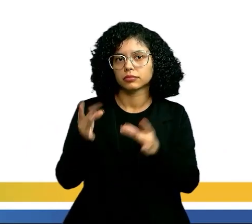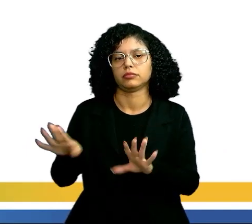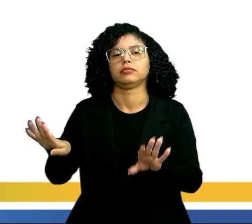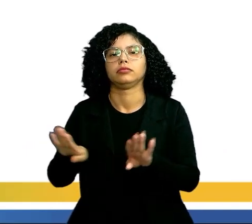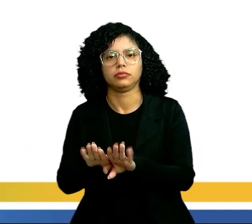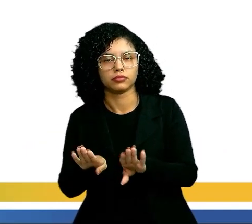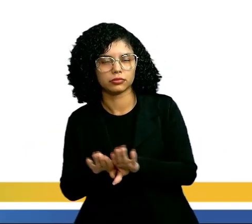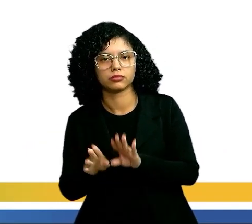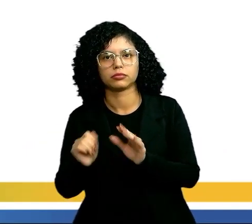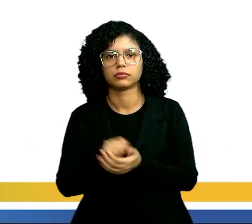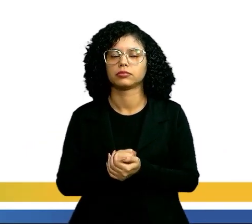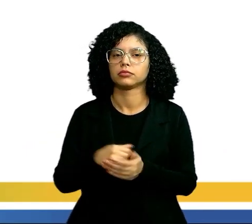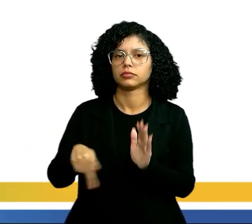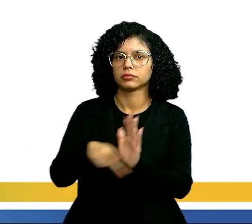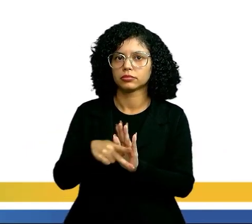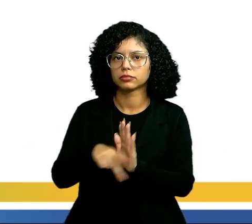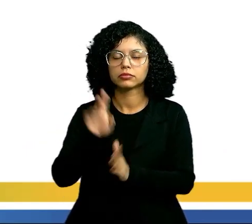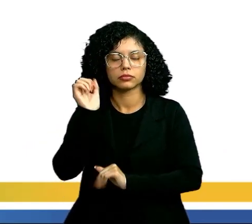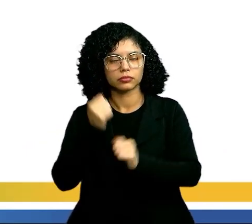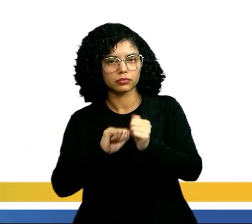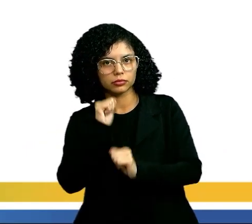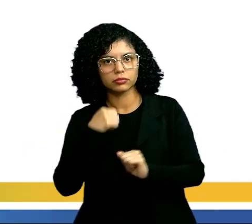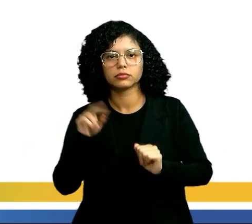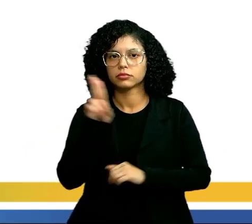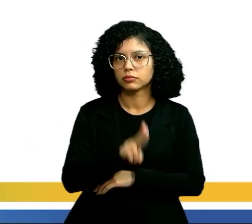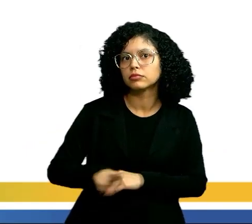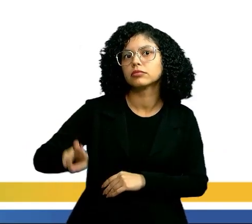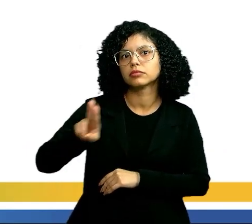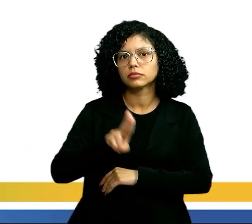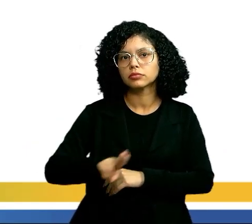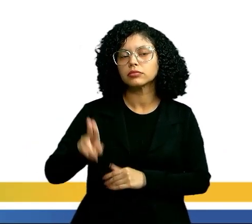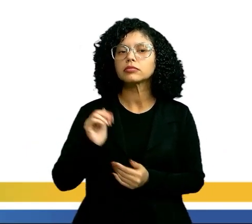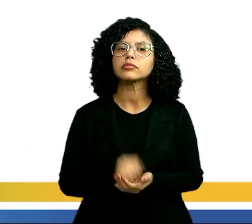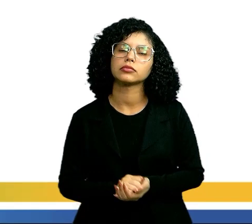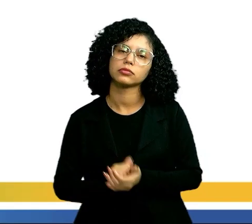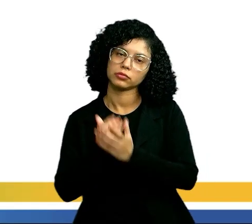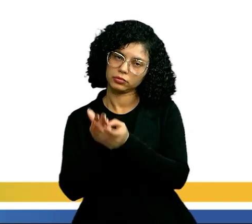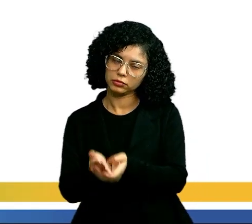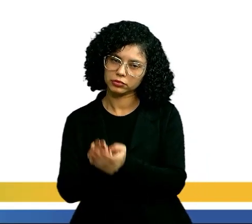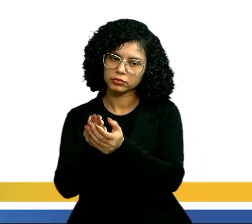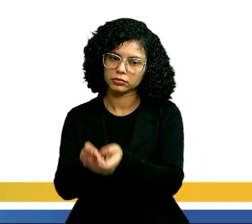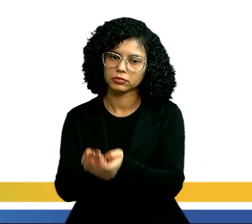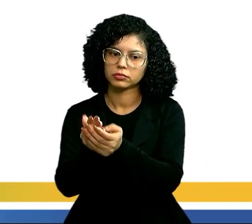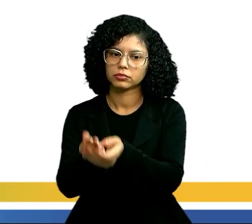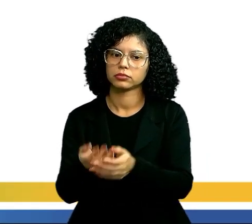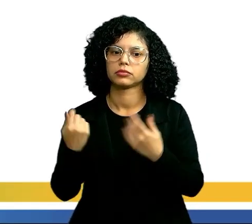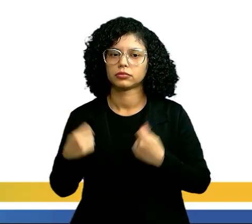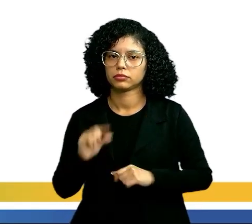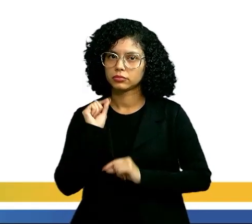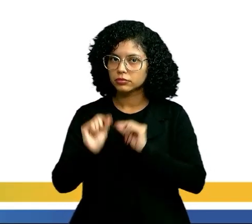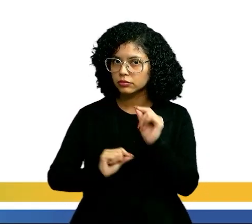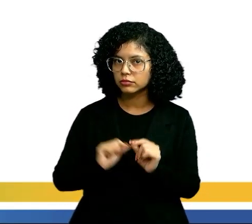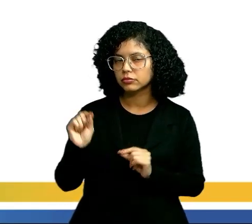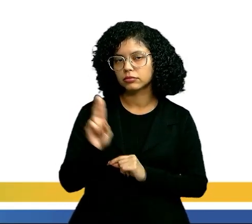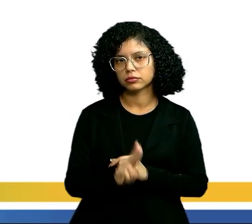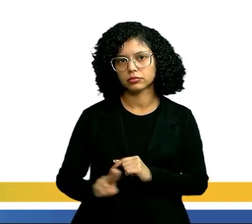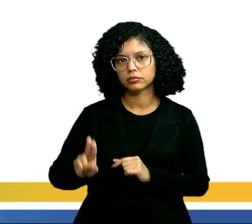mercadorias, determinadas concentrações de indústrias que utilizam-se do transporte marítimo, às vezes é necessário